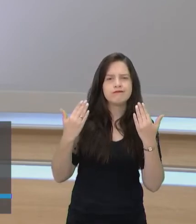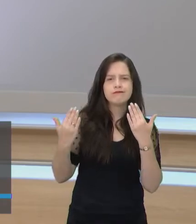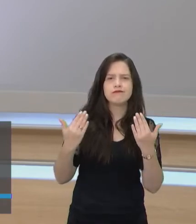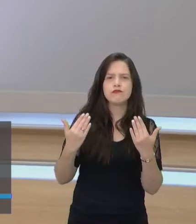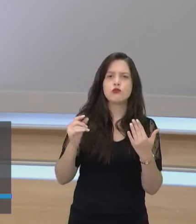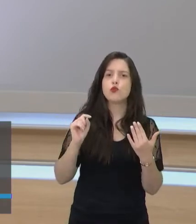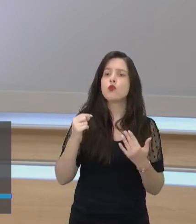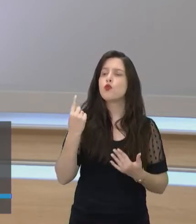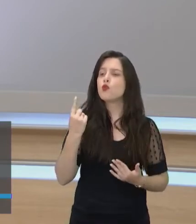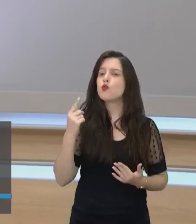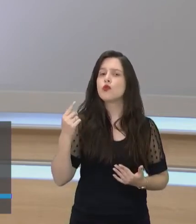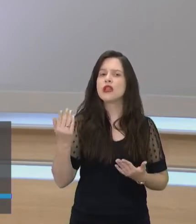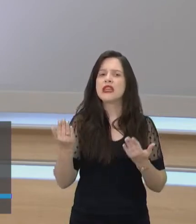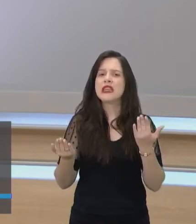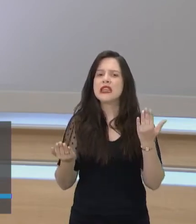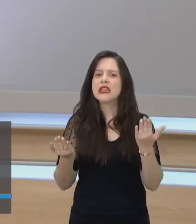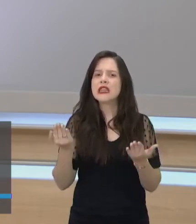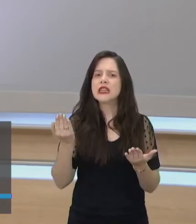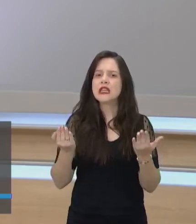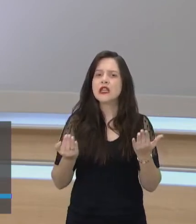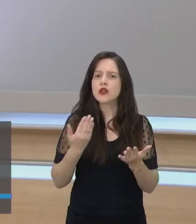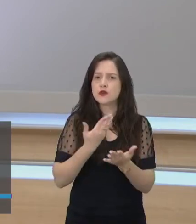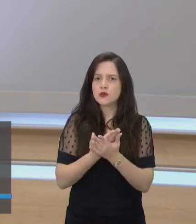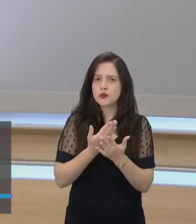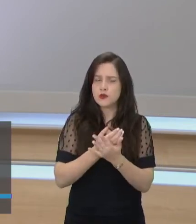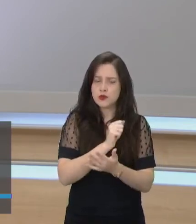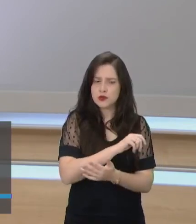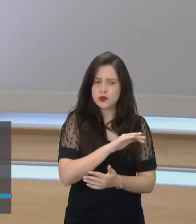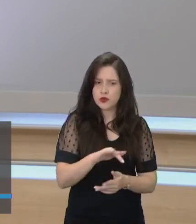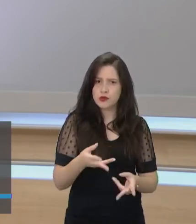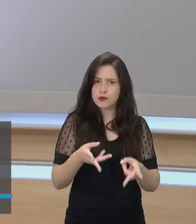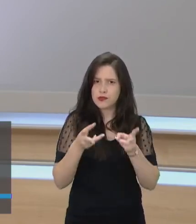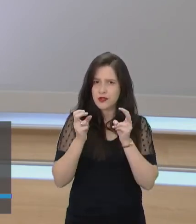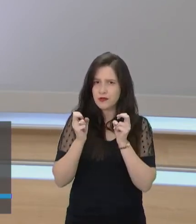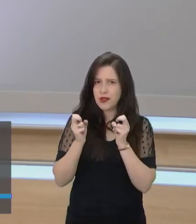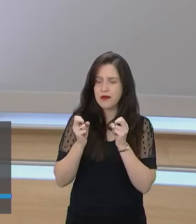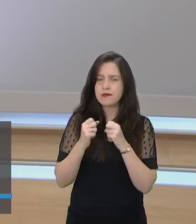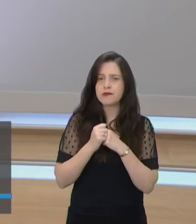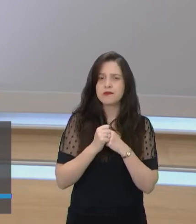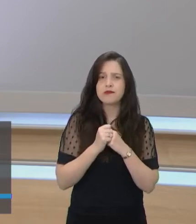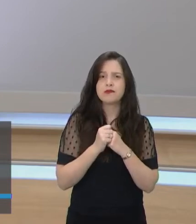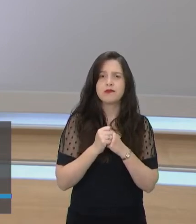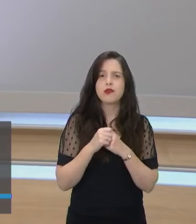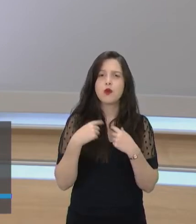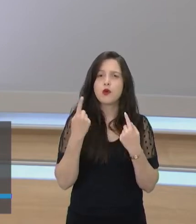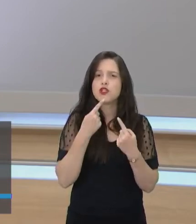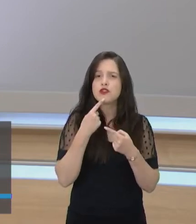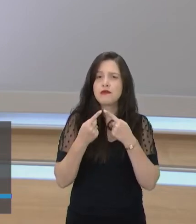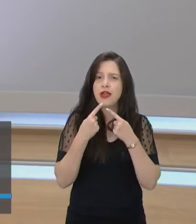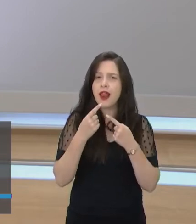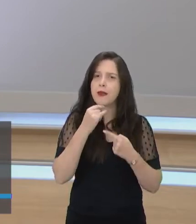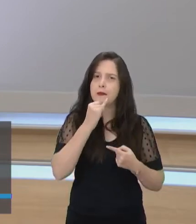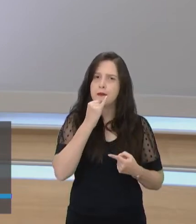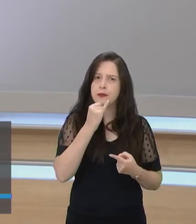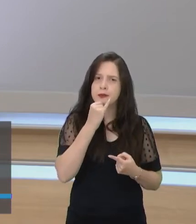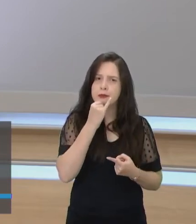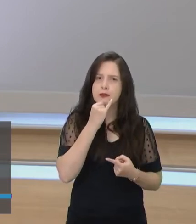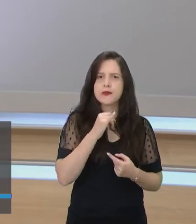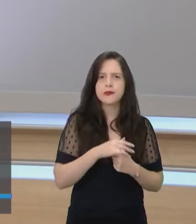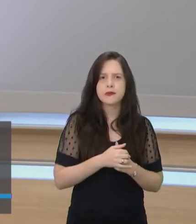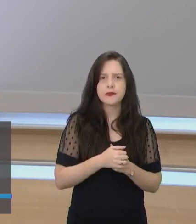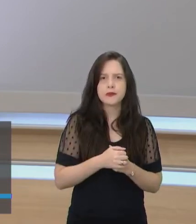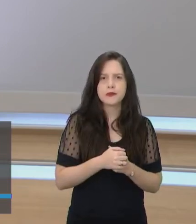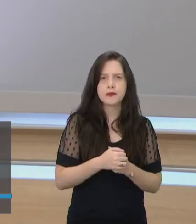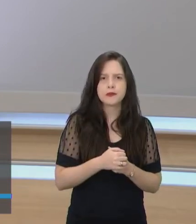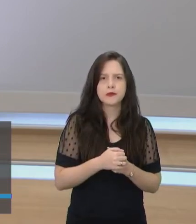1 quilo, né? Esse 1,2 kg, vamos dizer, quase 2 às vezes. Que quando a gente fala, por exemplo, de 1 quilo, sei lá,